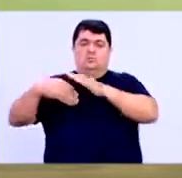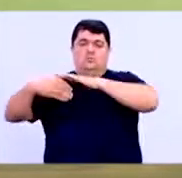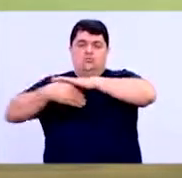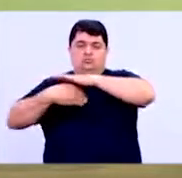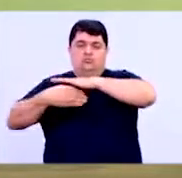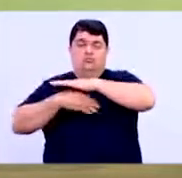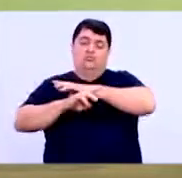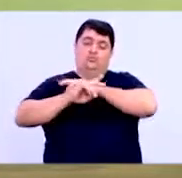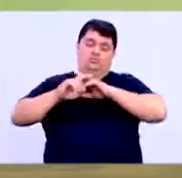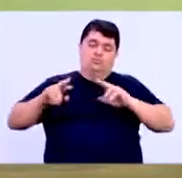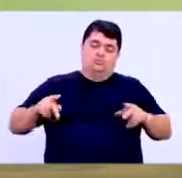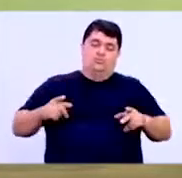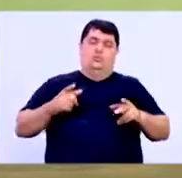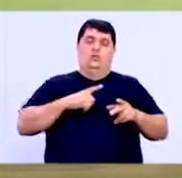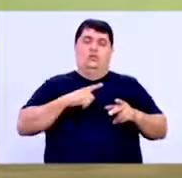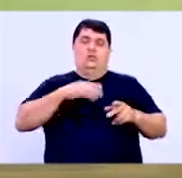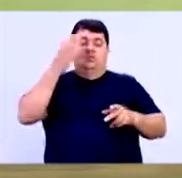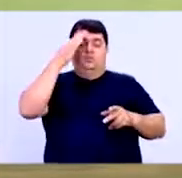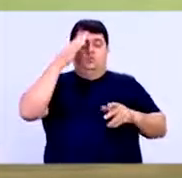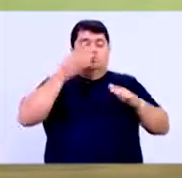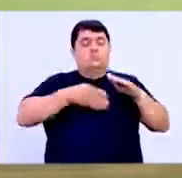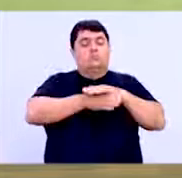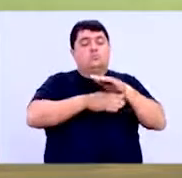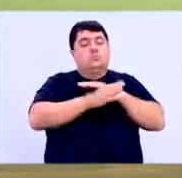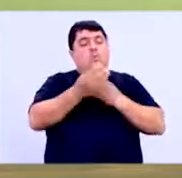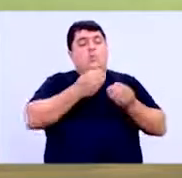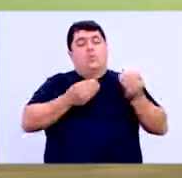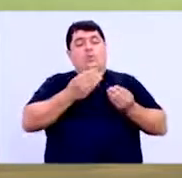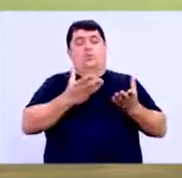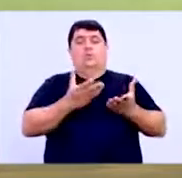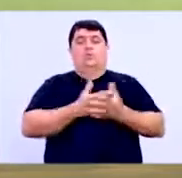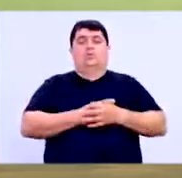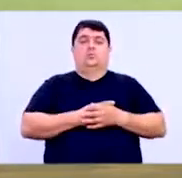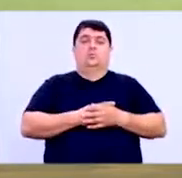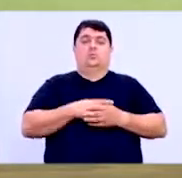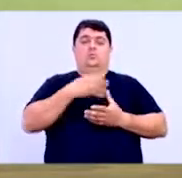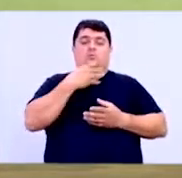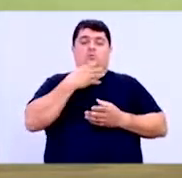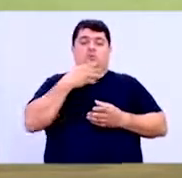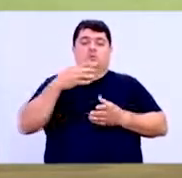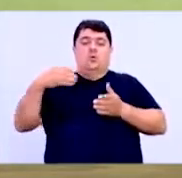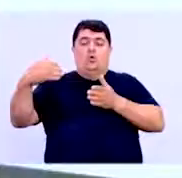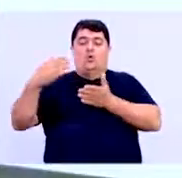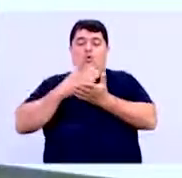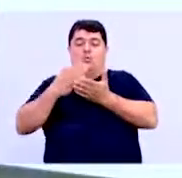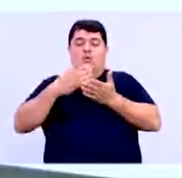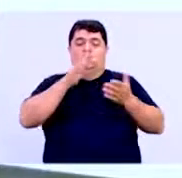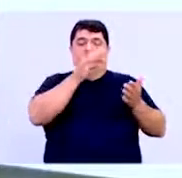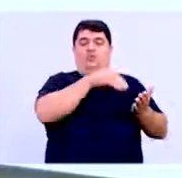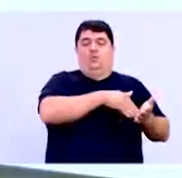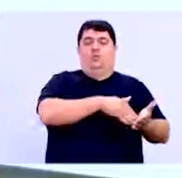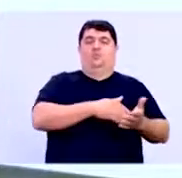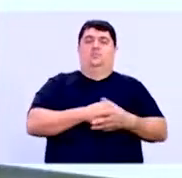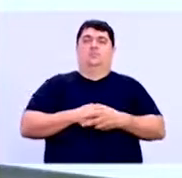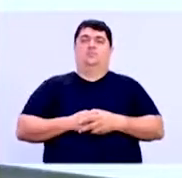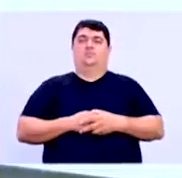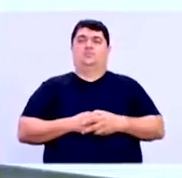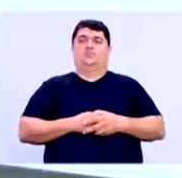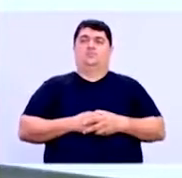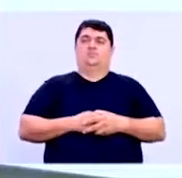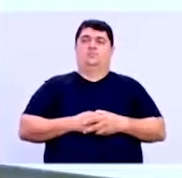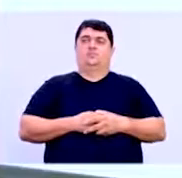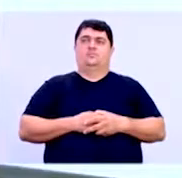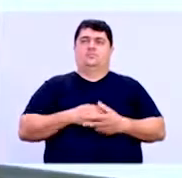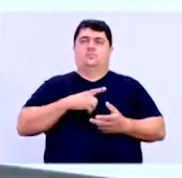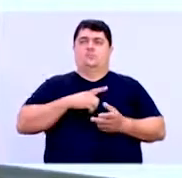saber as nossas diferentes saídas e ter esse controle do inicial e do final. Ok, ok. Excelente. Denise, tem